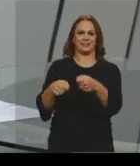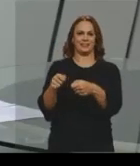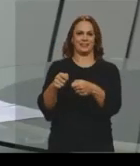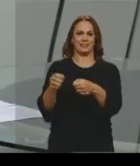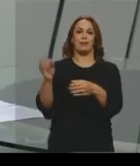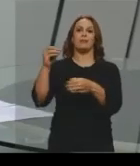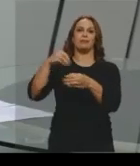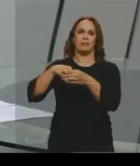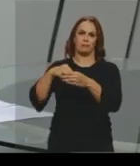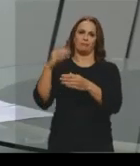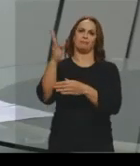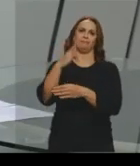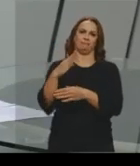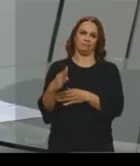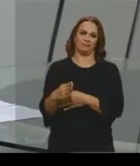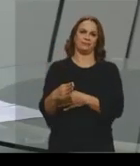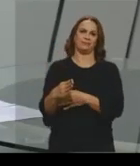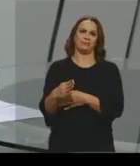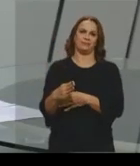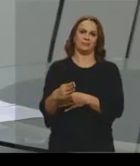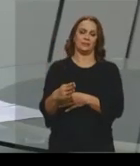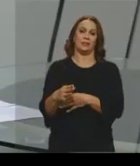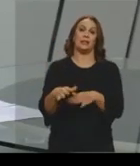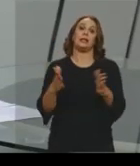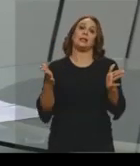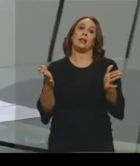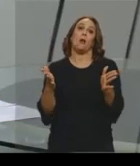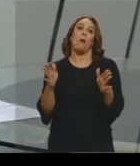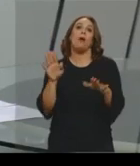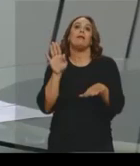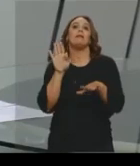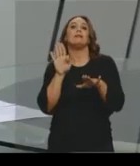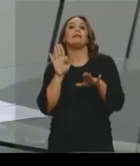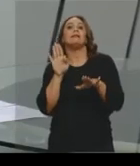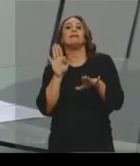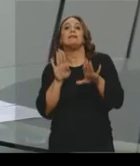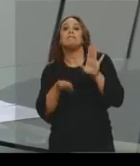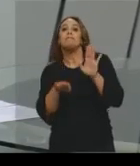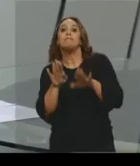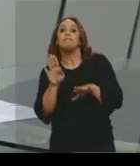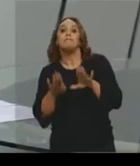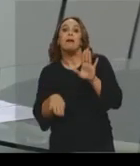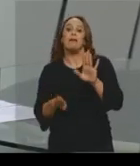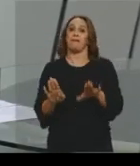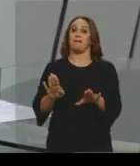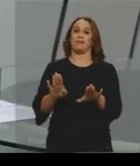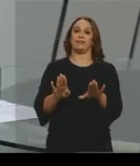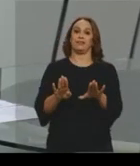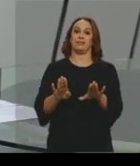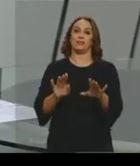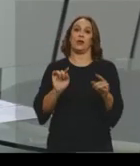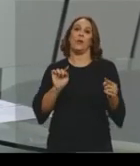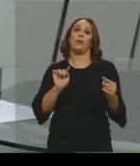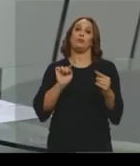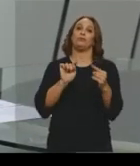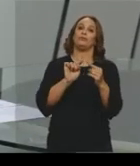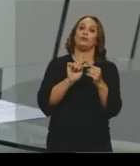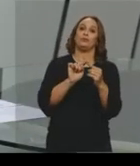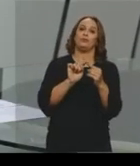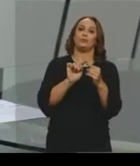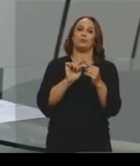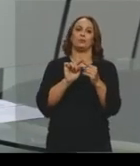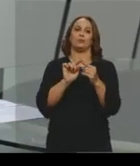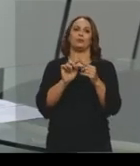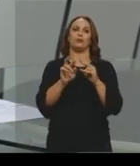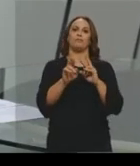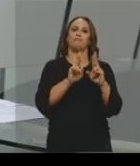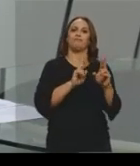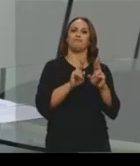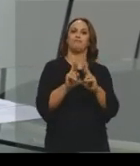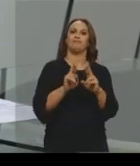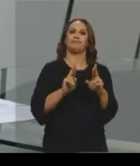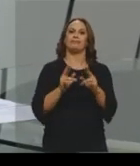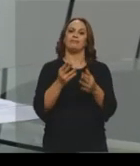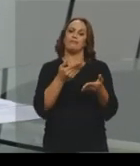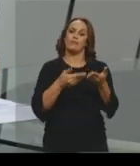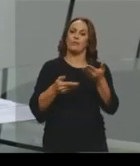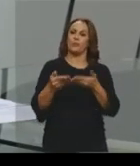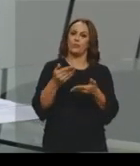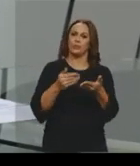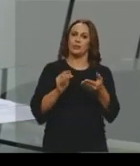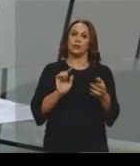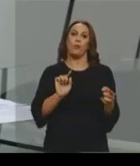conforme o grau de integração, conforme o grau de complexidade das relações, os tipos de bloco, né, vão se